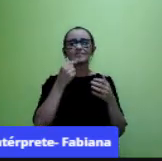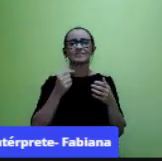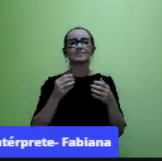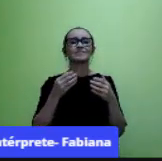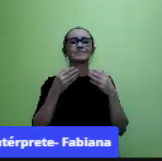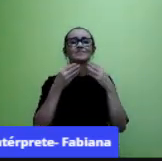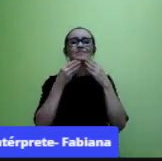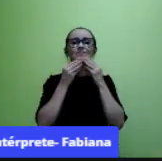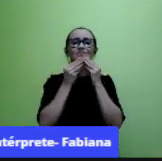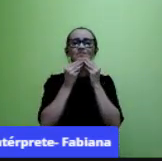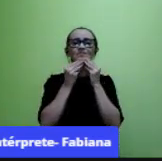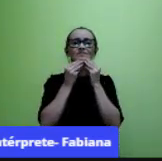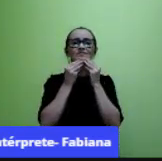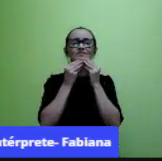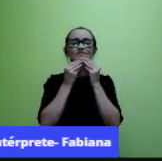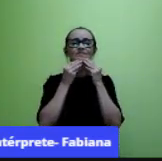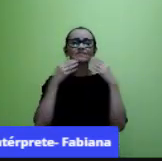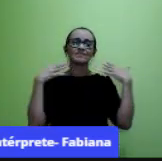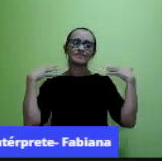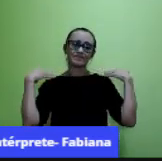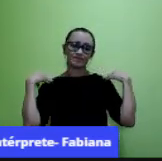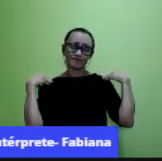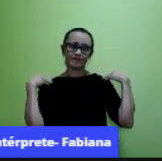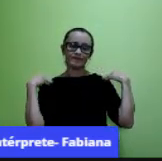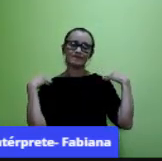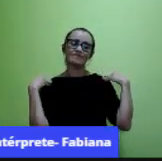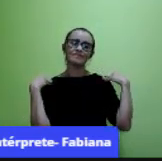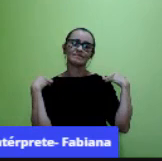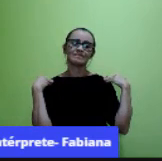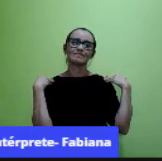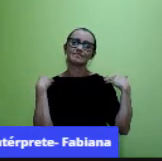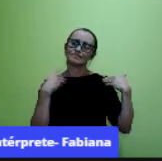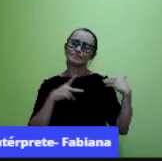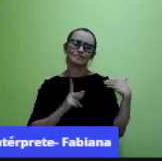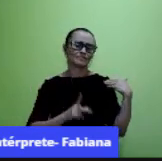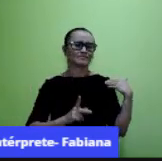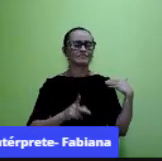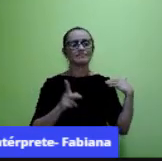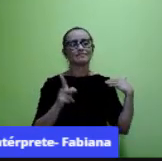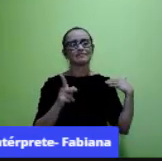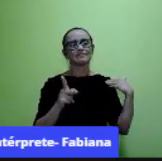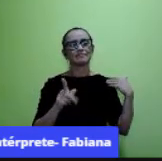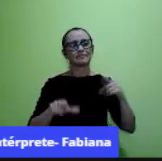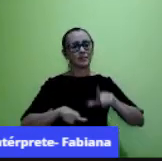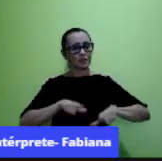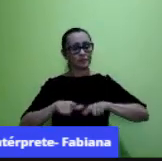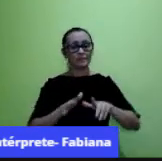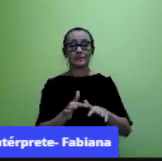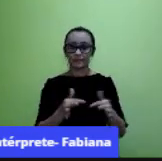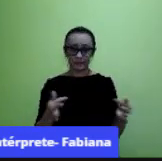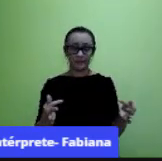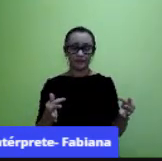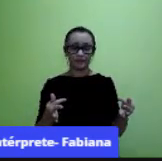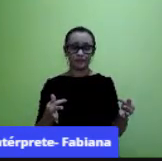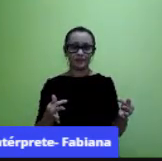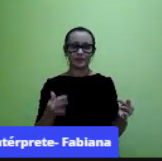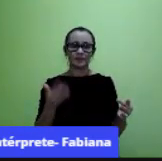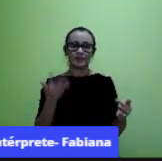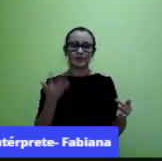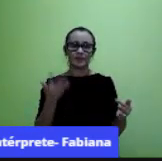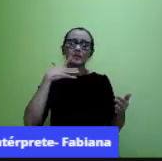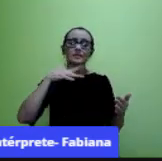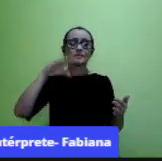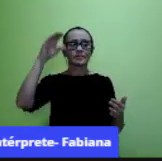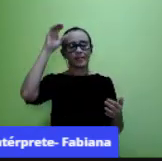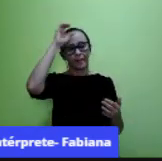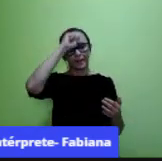a criança põe, mão no ombro, e assim sucessivamente. É um trabalho simples, mas a criança está aprendendo ali partes do